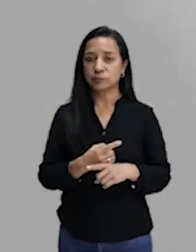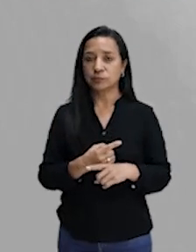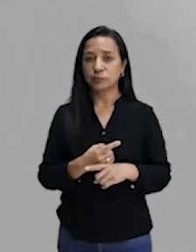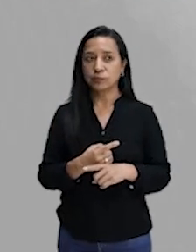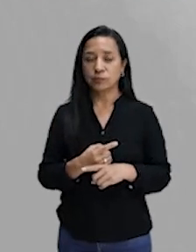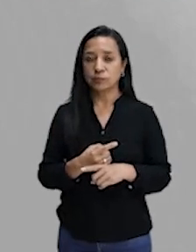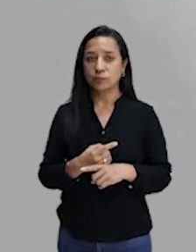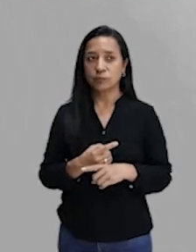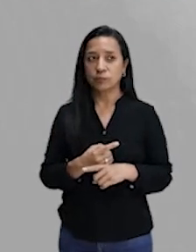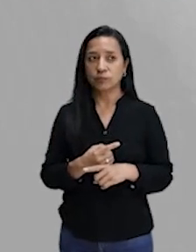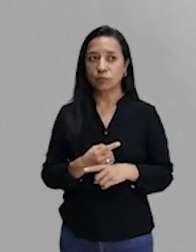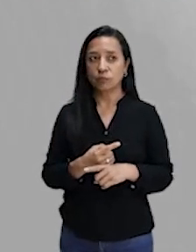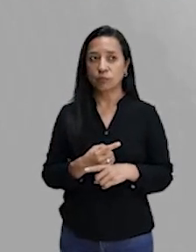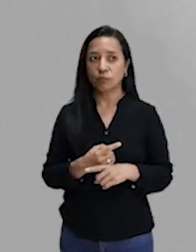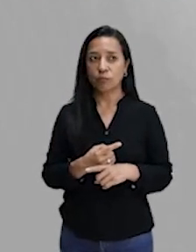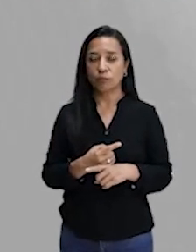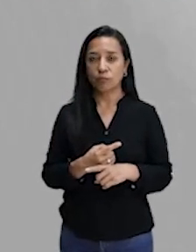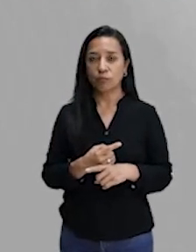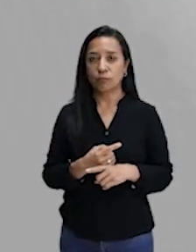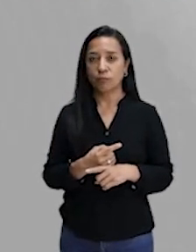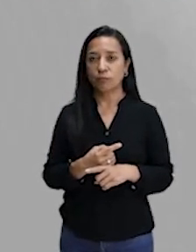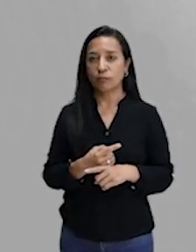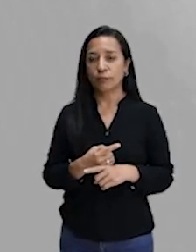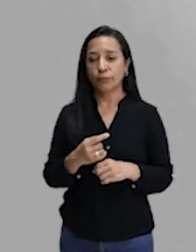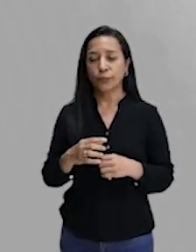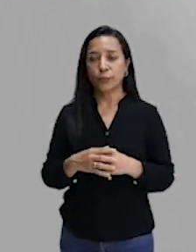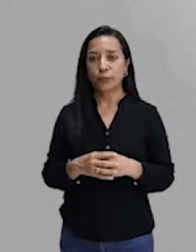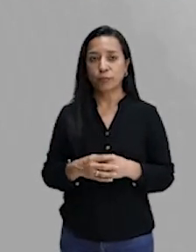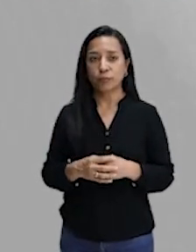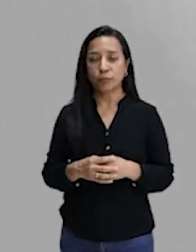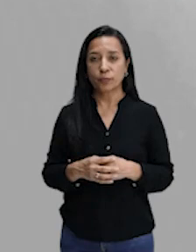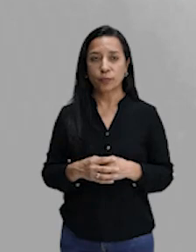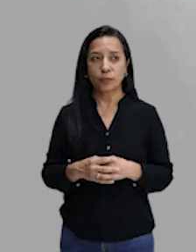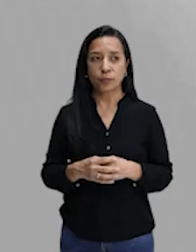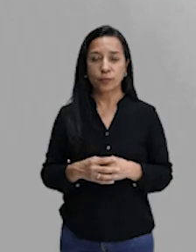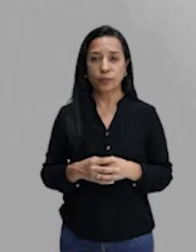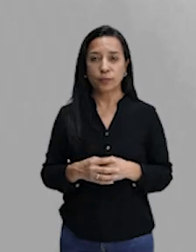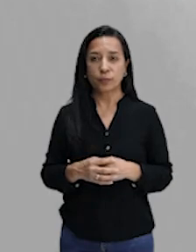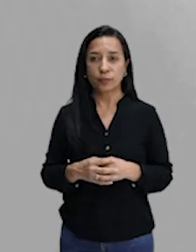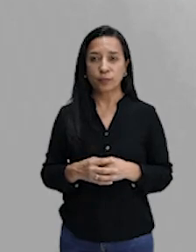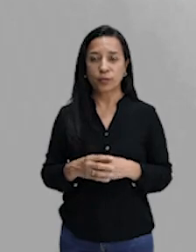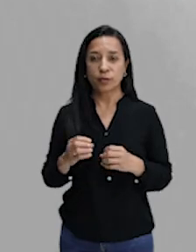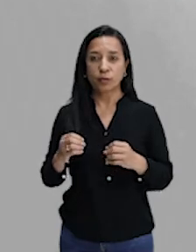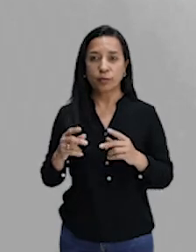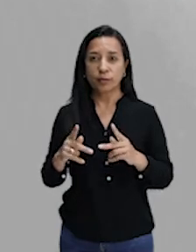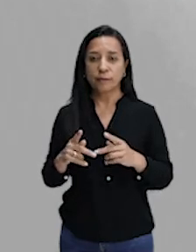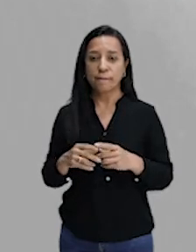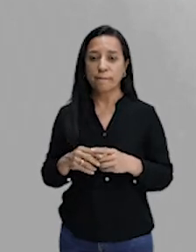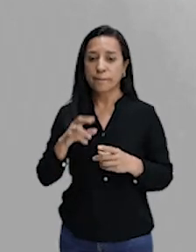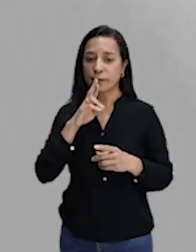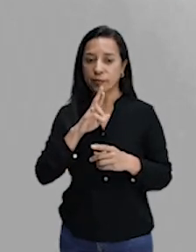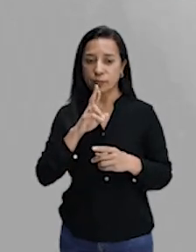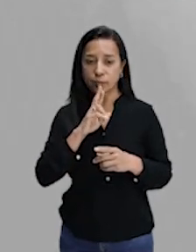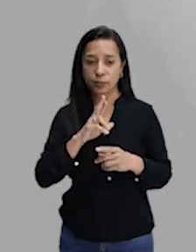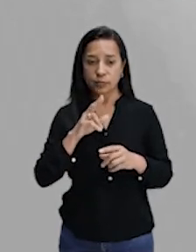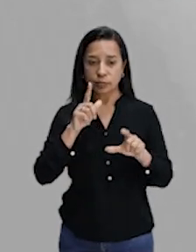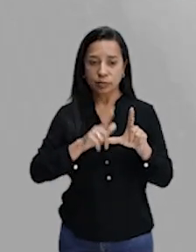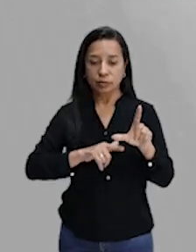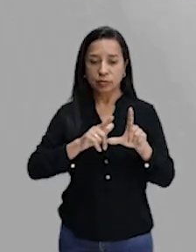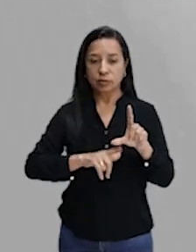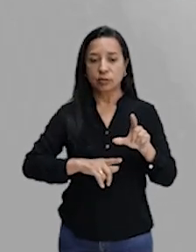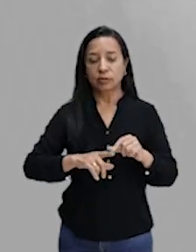dos do sentido aí do fluxo desses elétrons Tá ok então resposta é